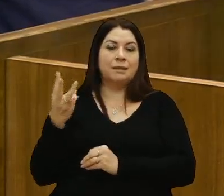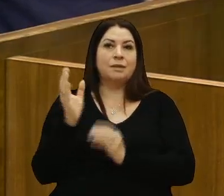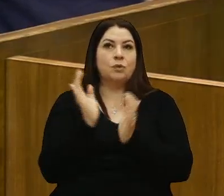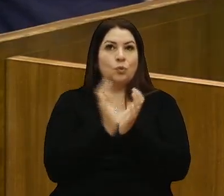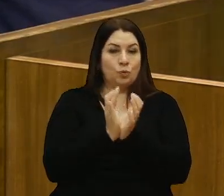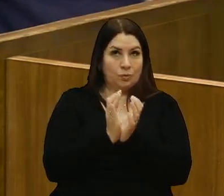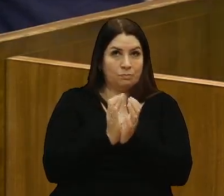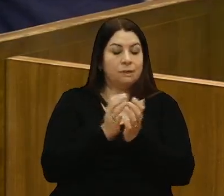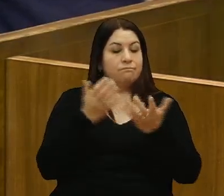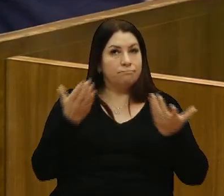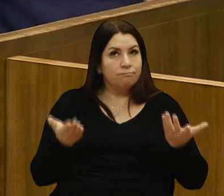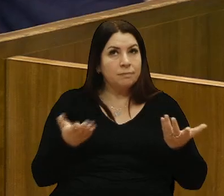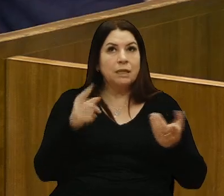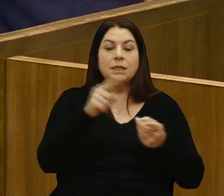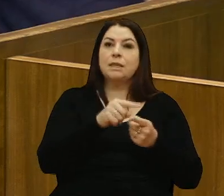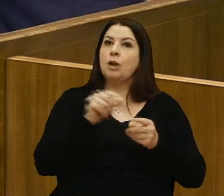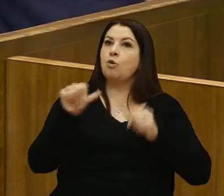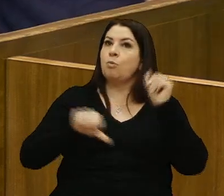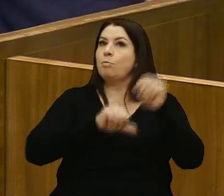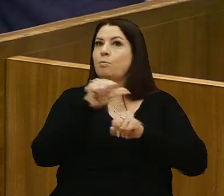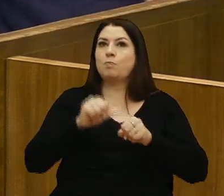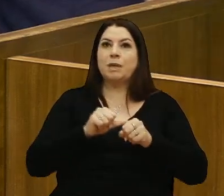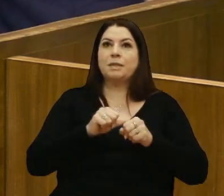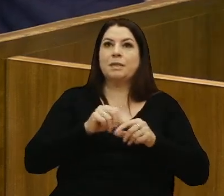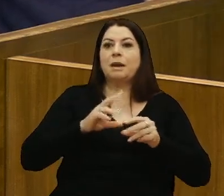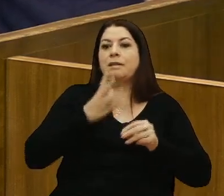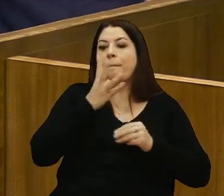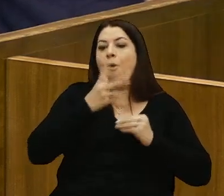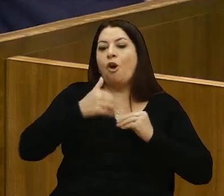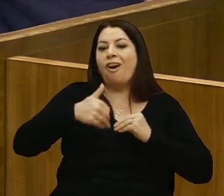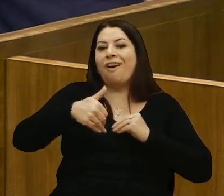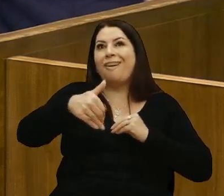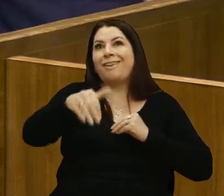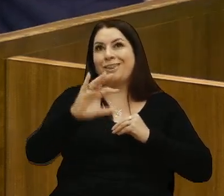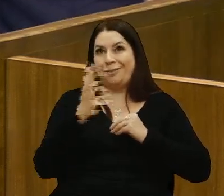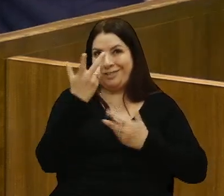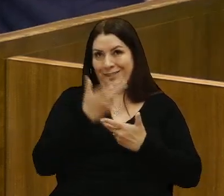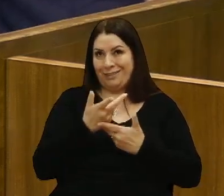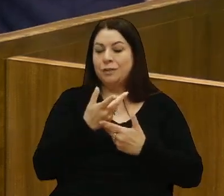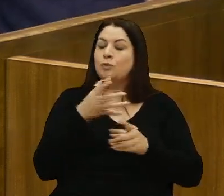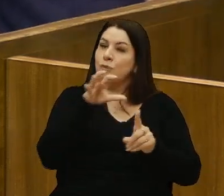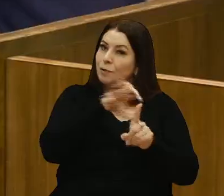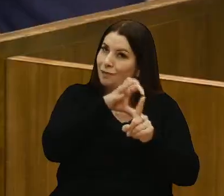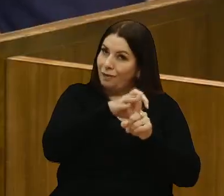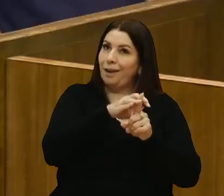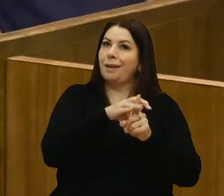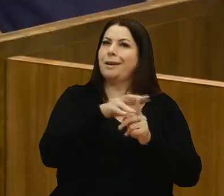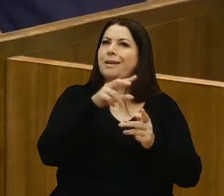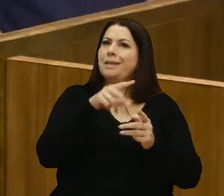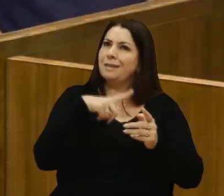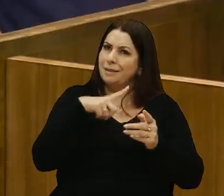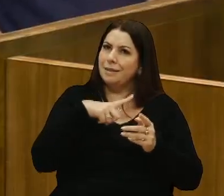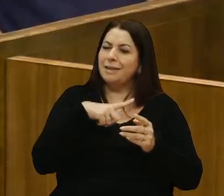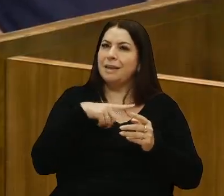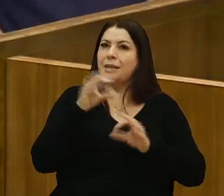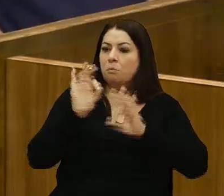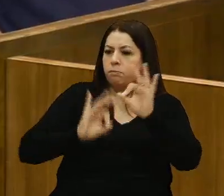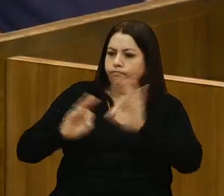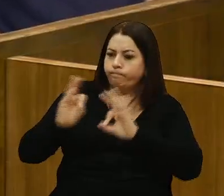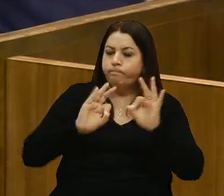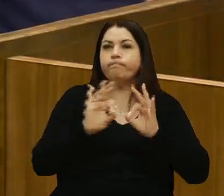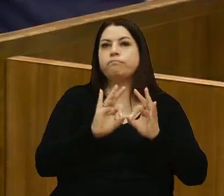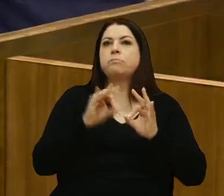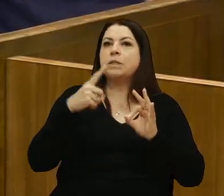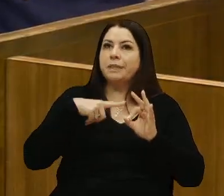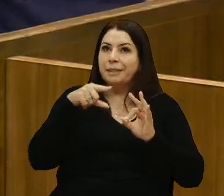turmas. Então, essa é uma mudança a longo prazo. E isso interfere. Existe uma projeção.